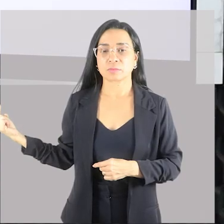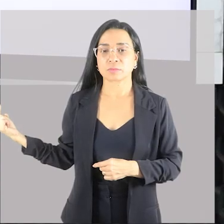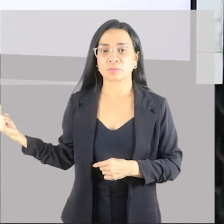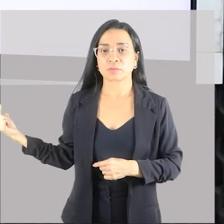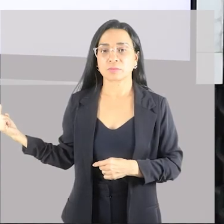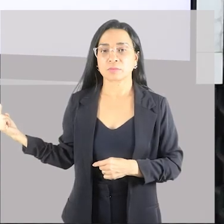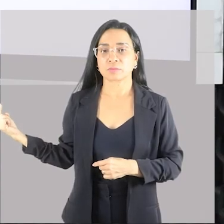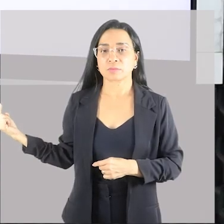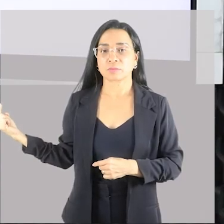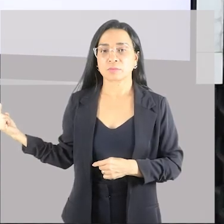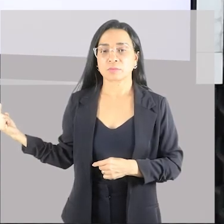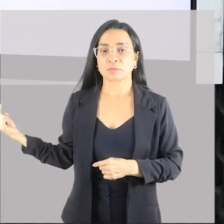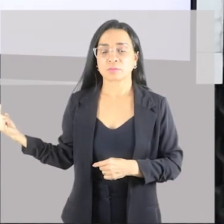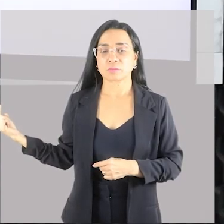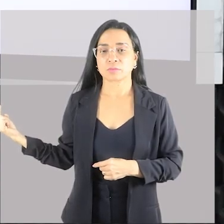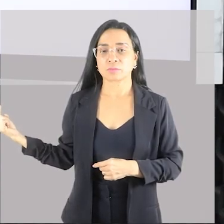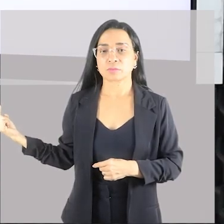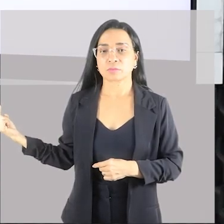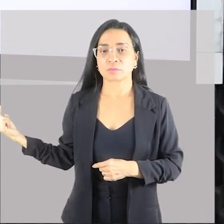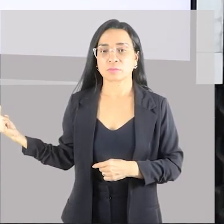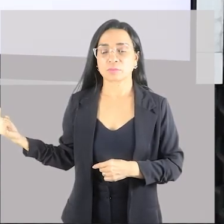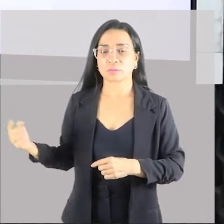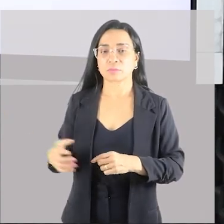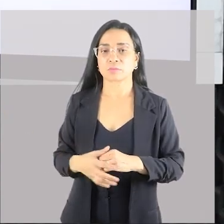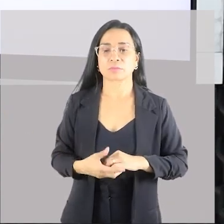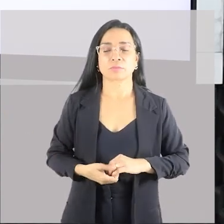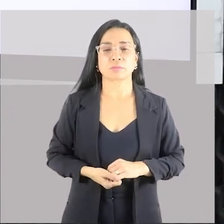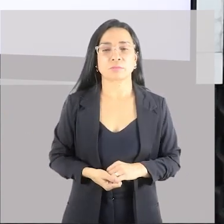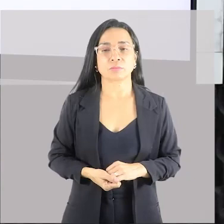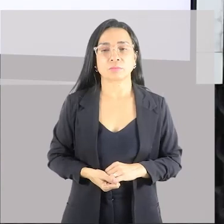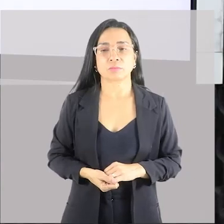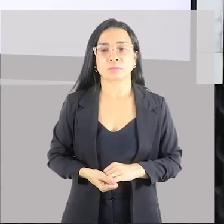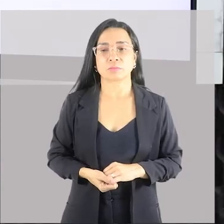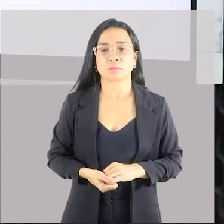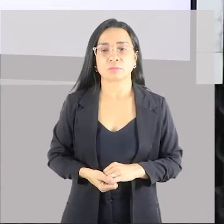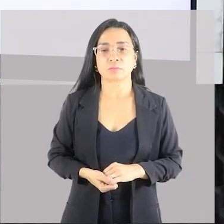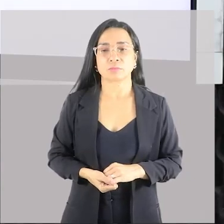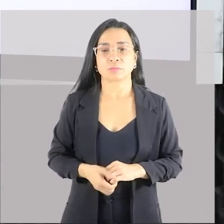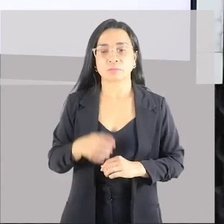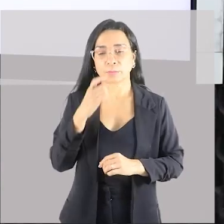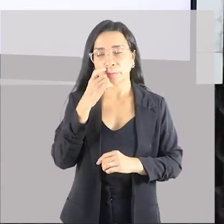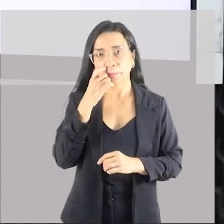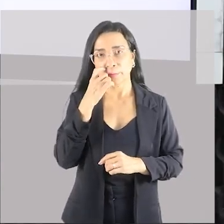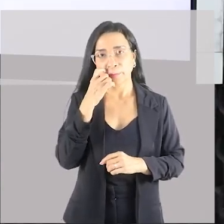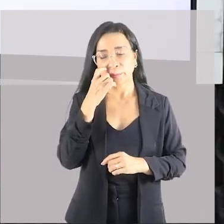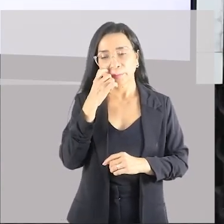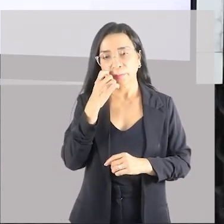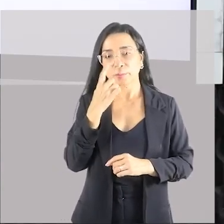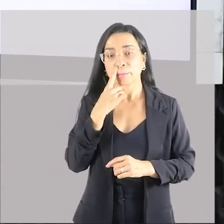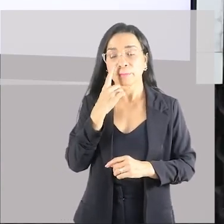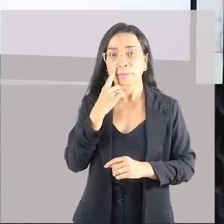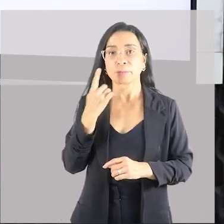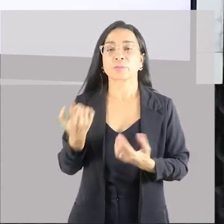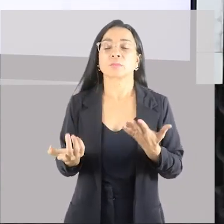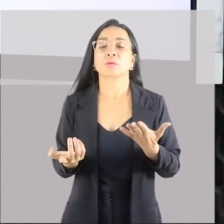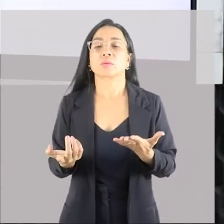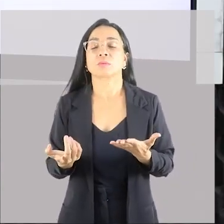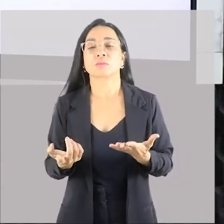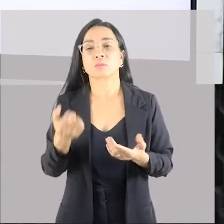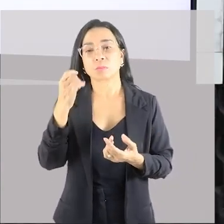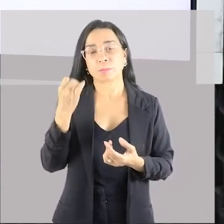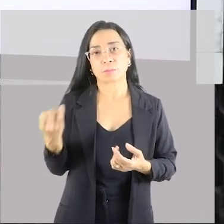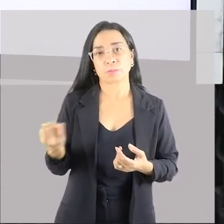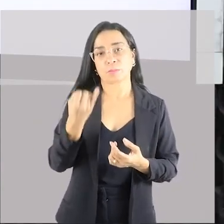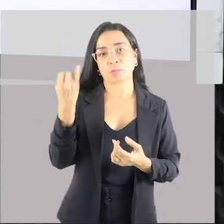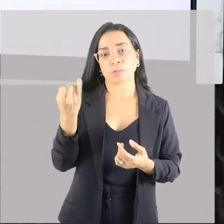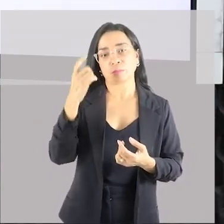percebido no todo, na sua visão holística. Olha só o quanto é importante, o quão é interessante e o